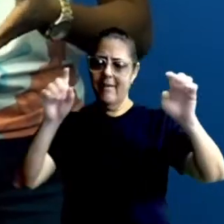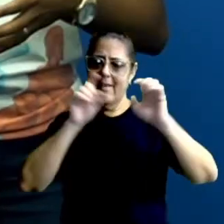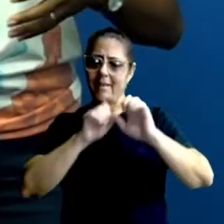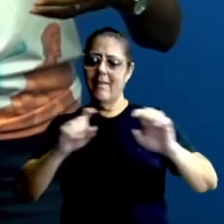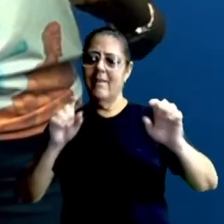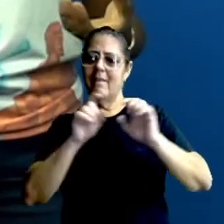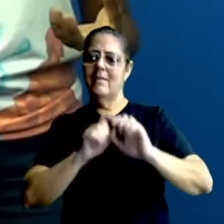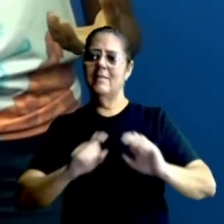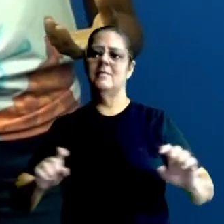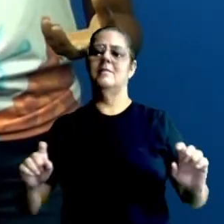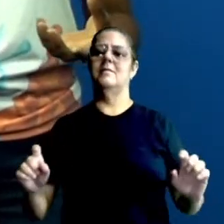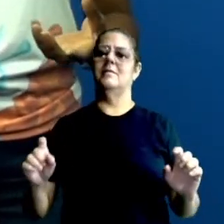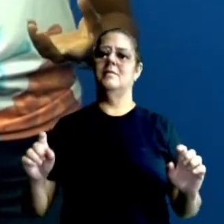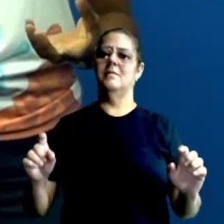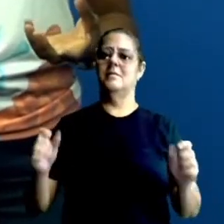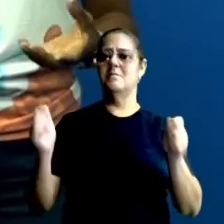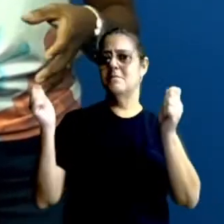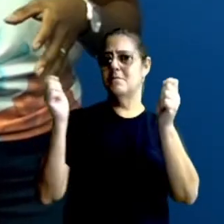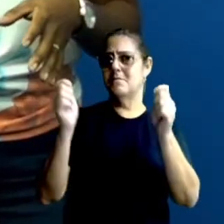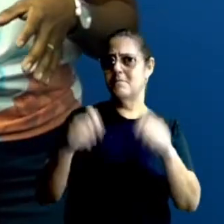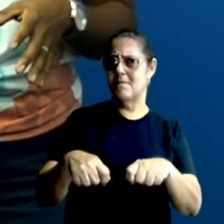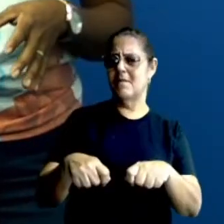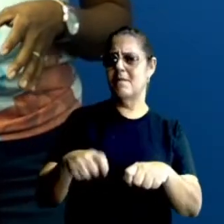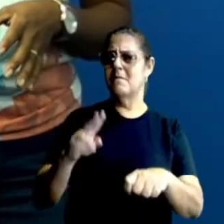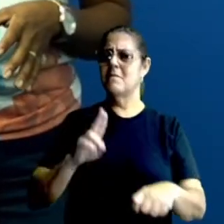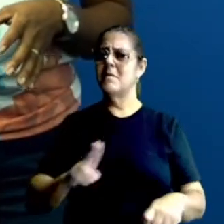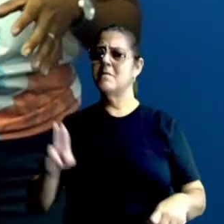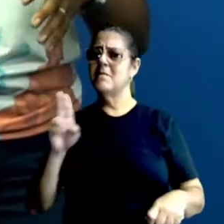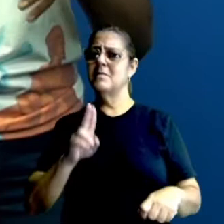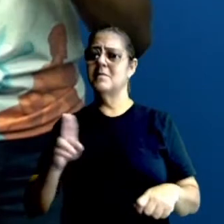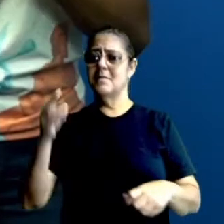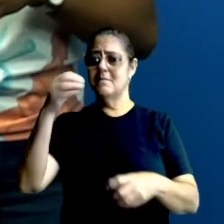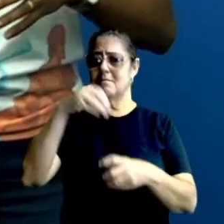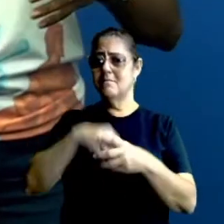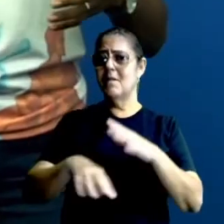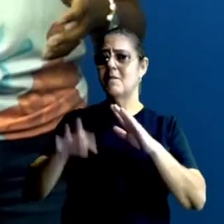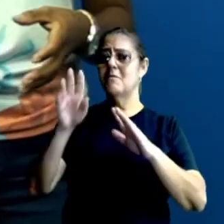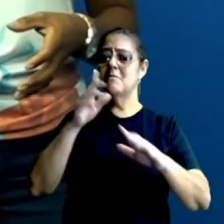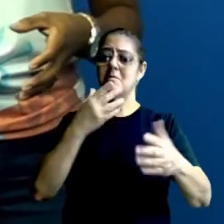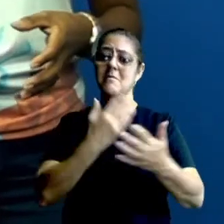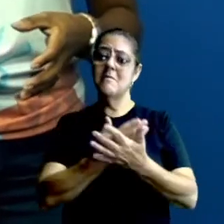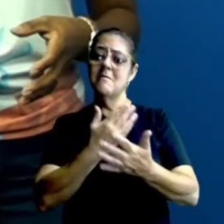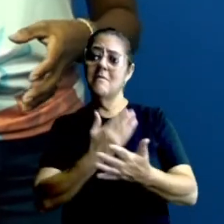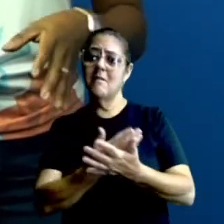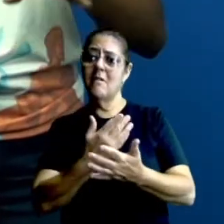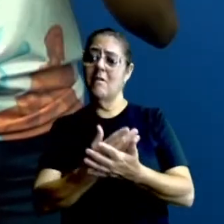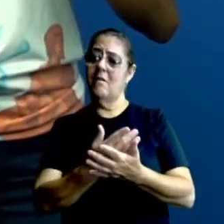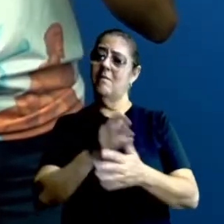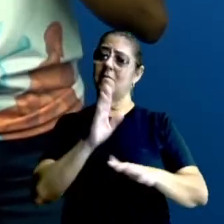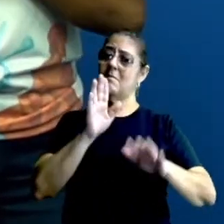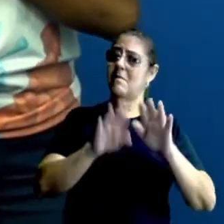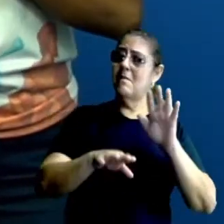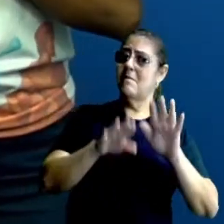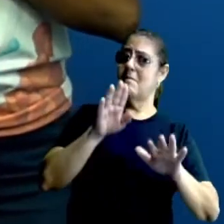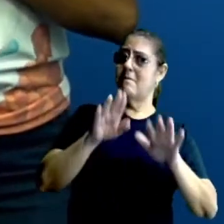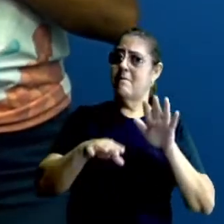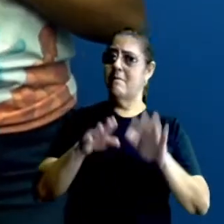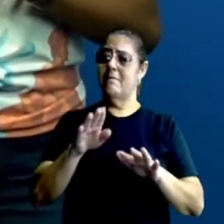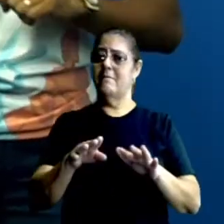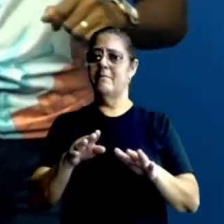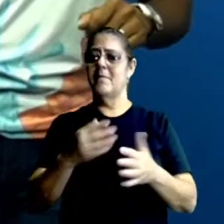É isso mesmo nas frases que nós podemos utilizar dentro da aula a medida de cada momento e